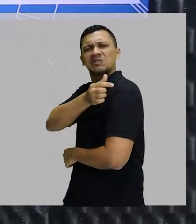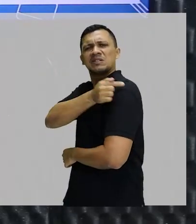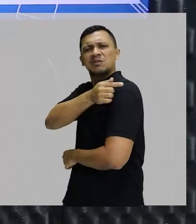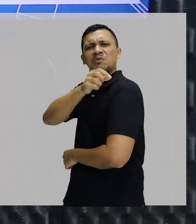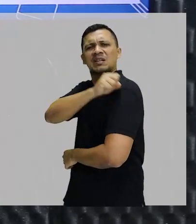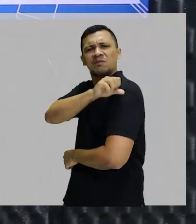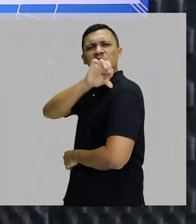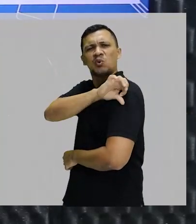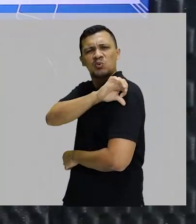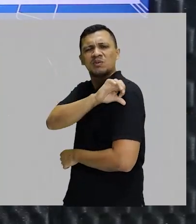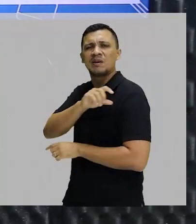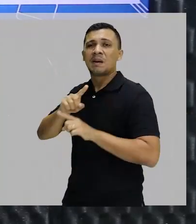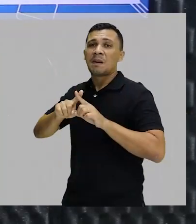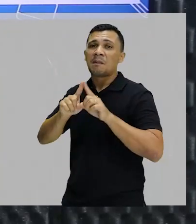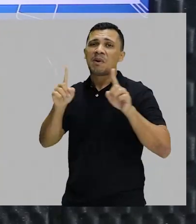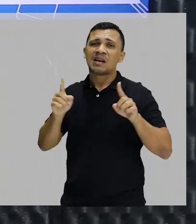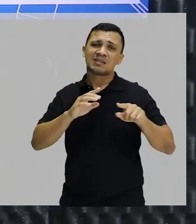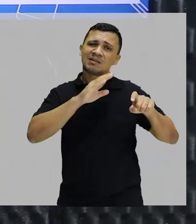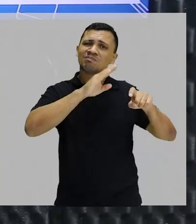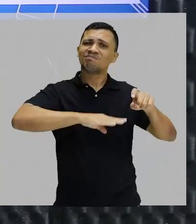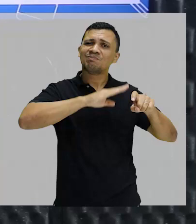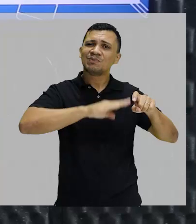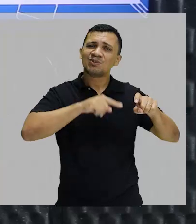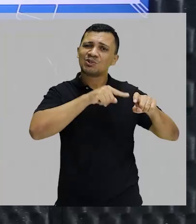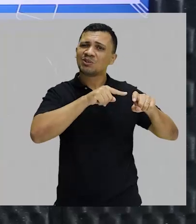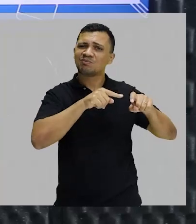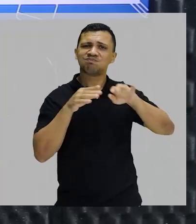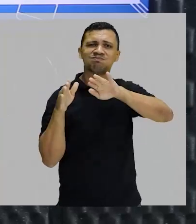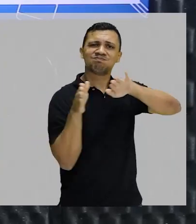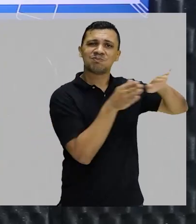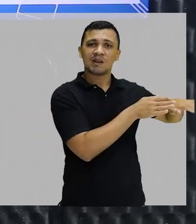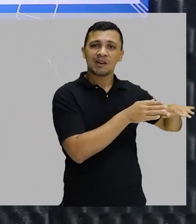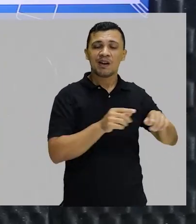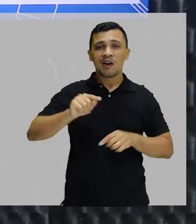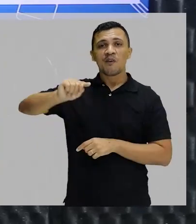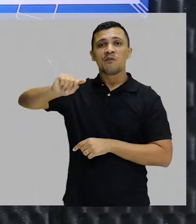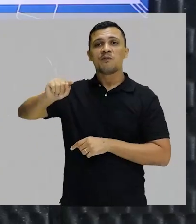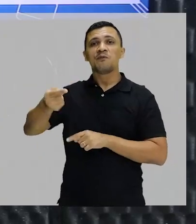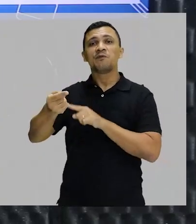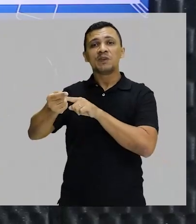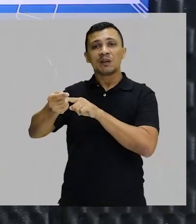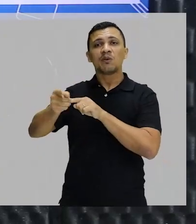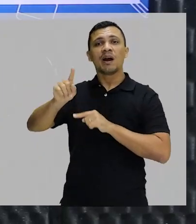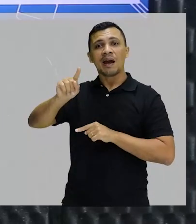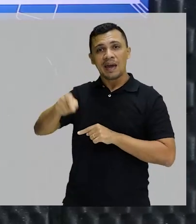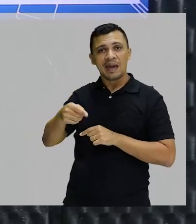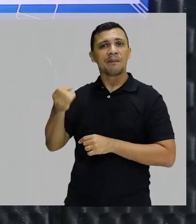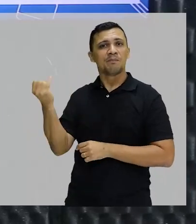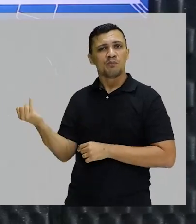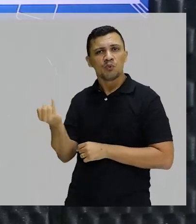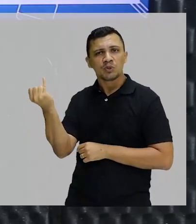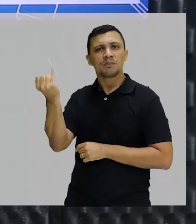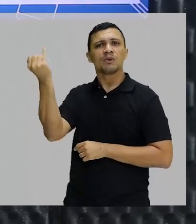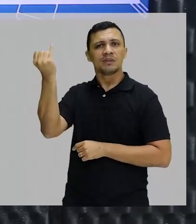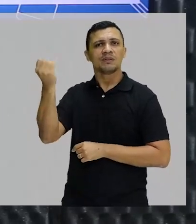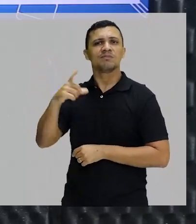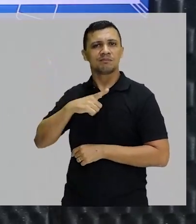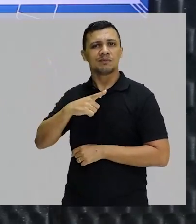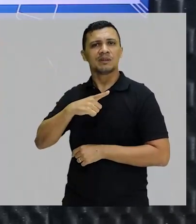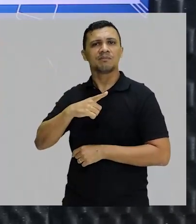vamos desmistificar isso e saber que a pausa, a vírgula, é um sinal de pontuação de extrema